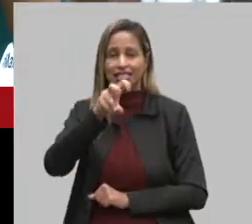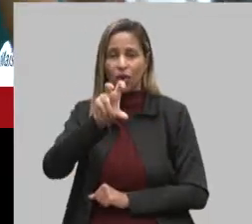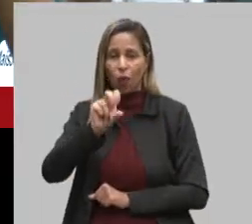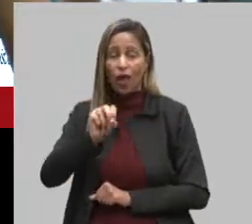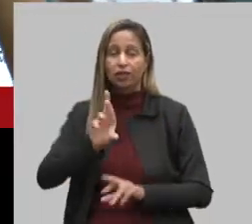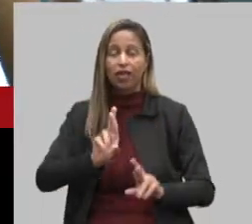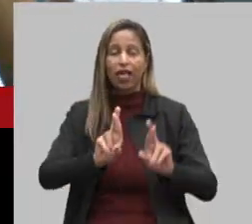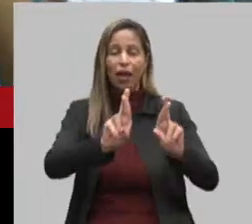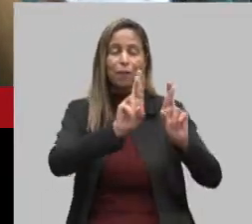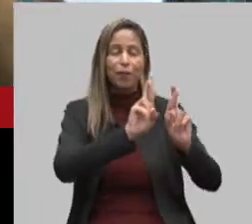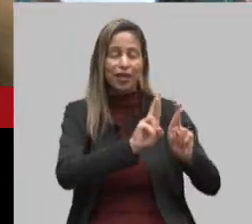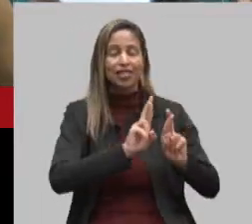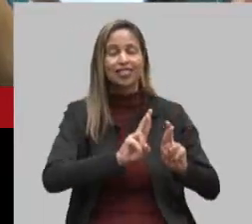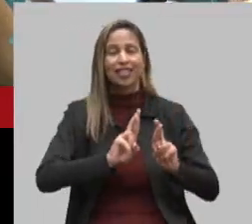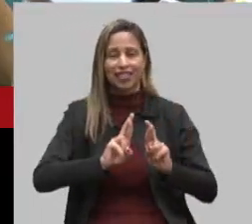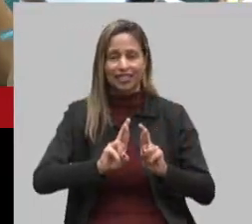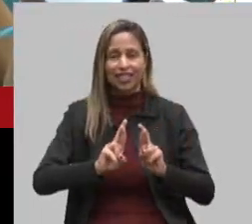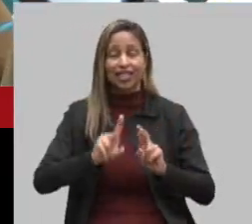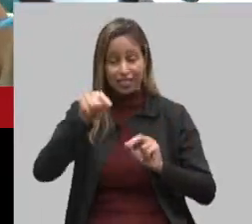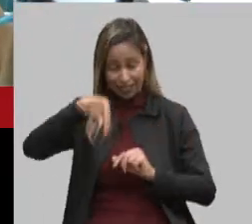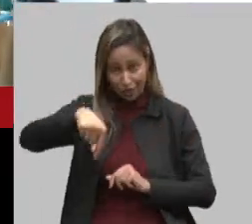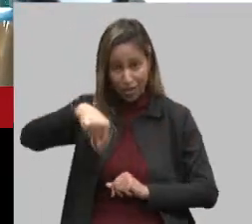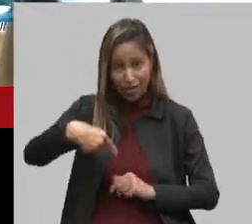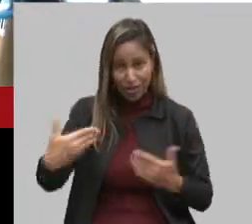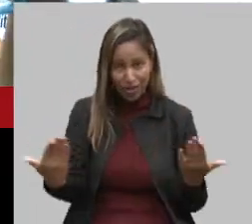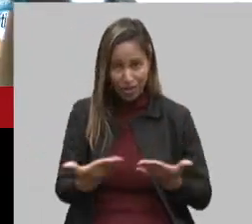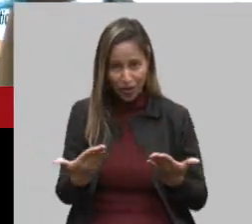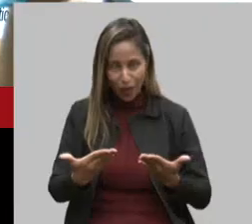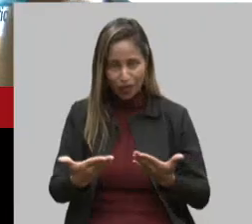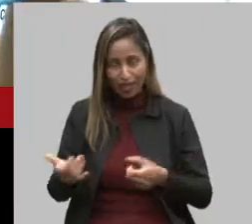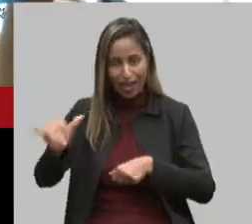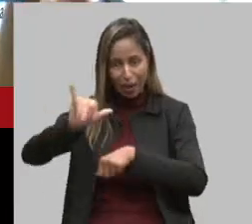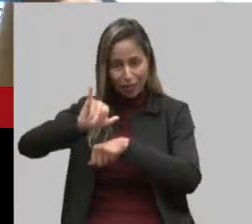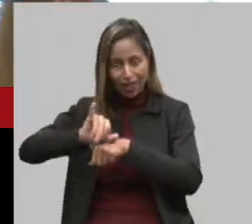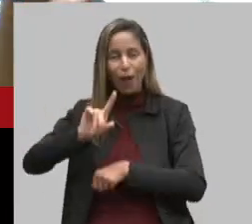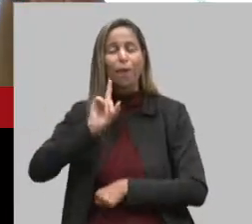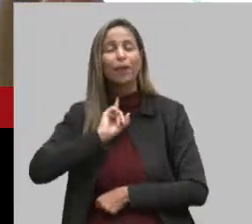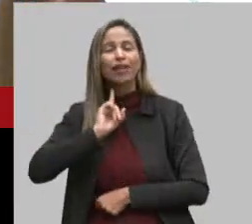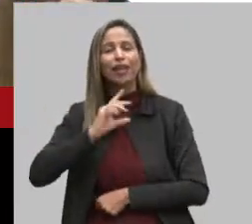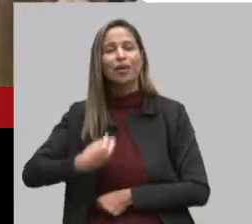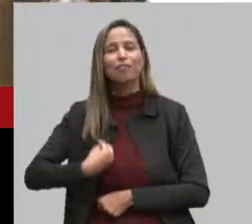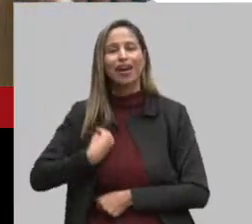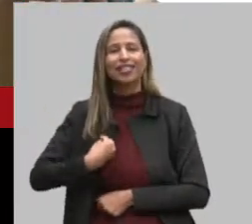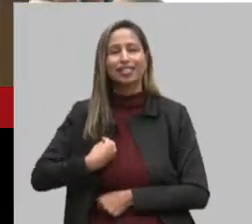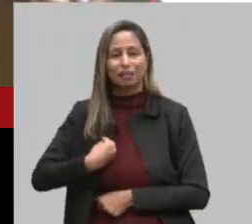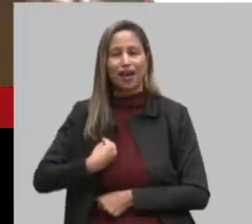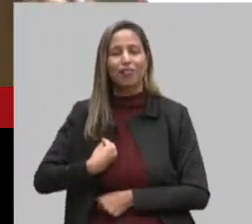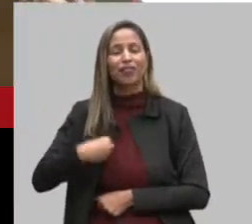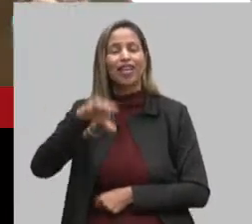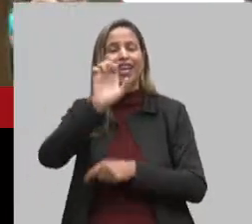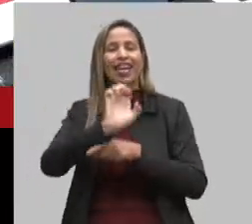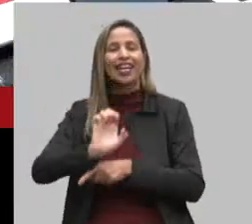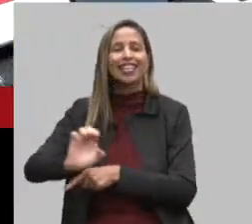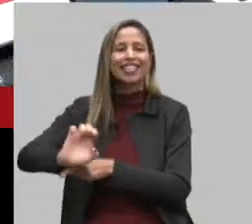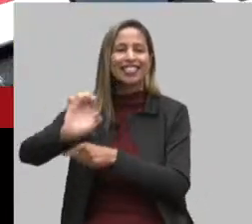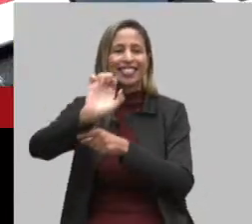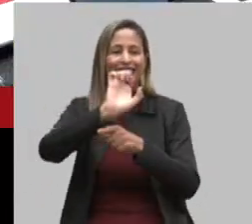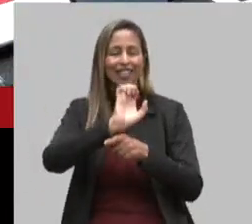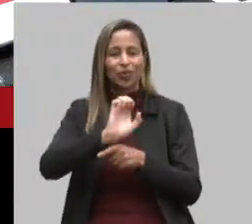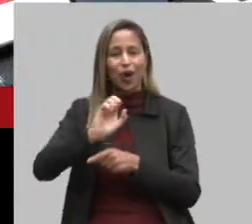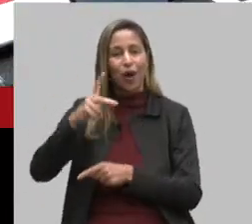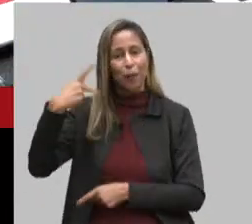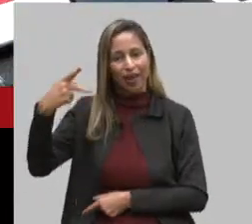representantes e eles estão aqui então na Capital Mineira para participar desta etapa estadual e hoje da plenária